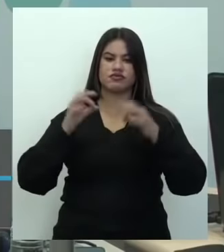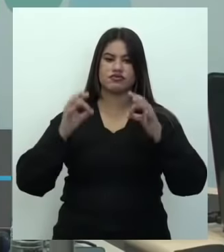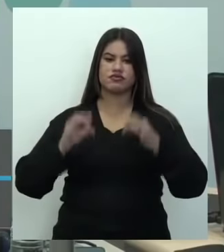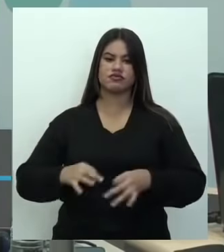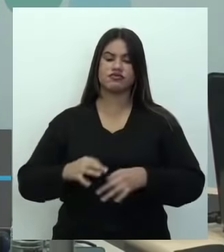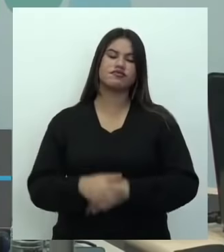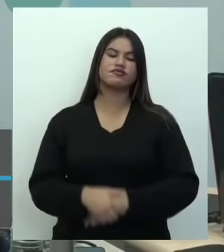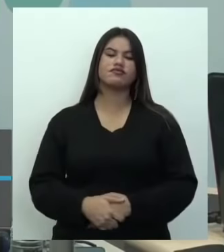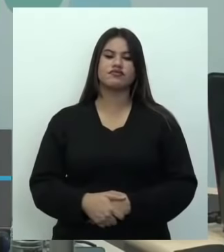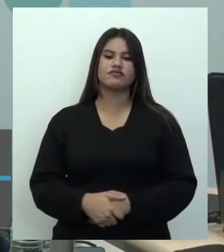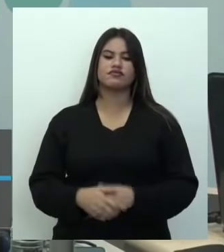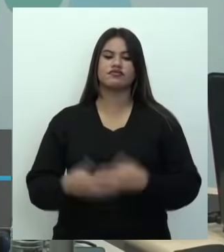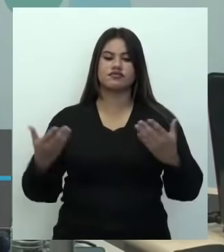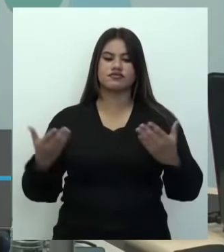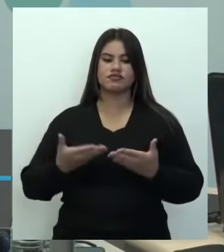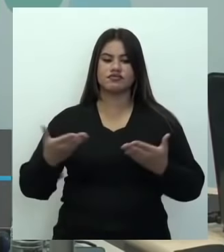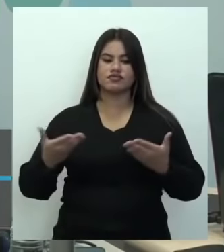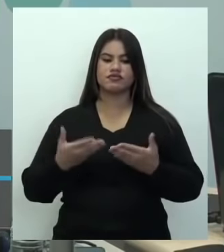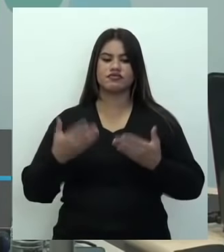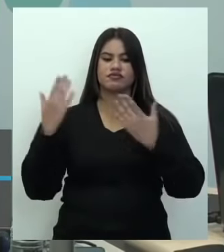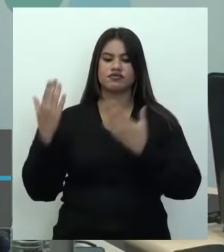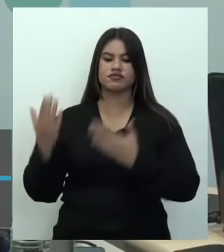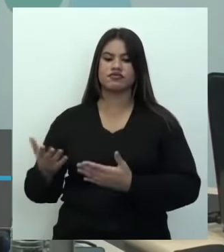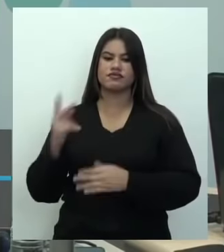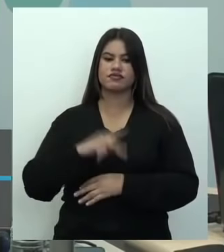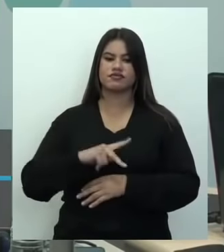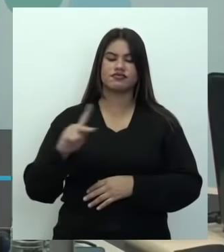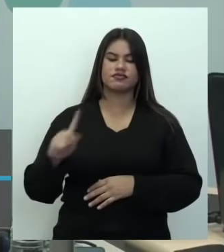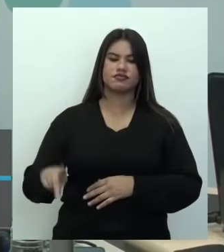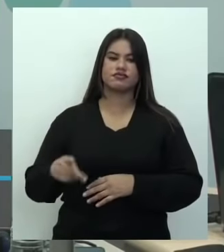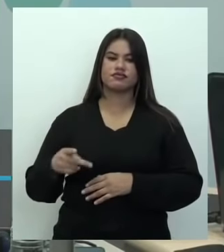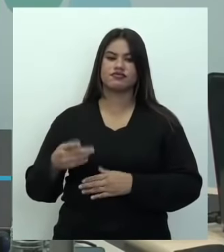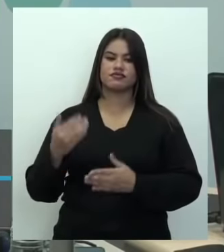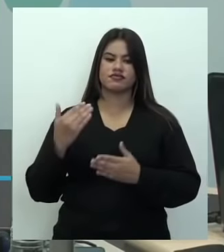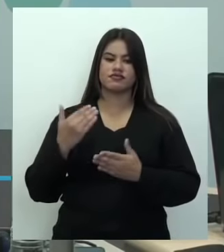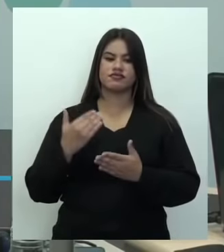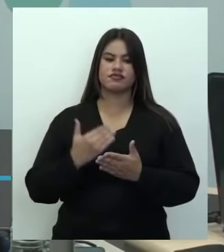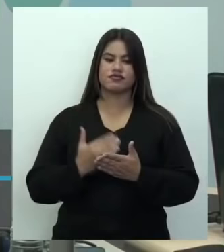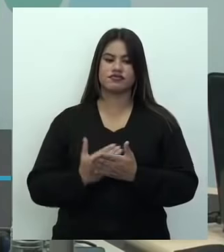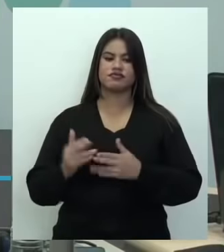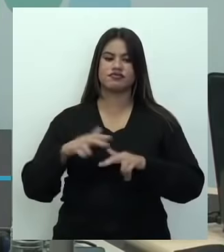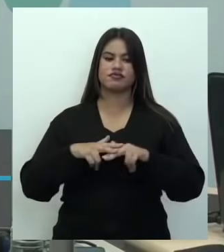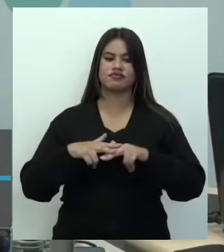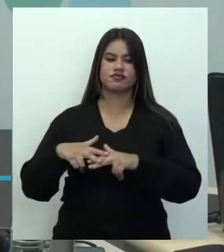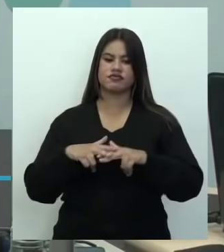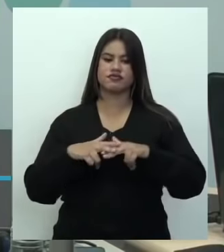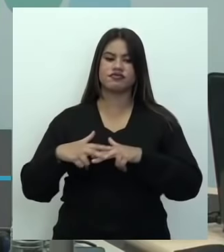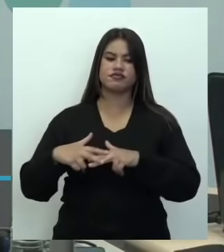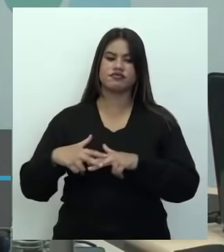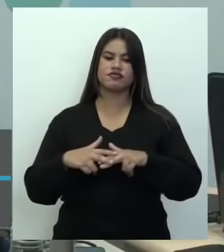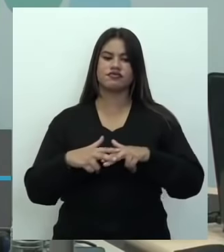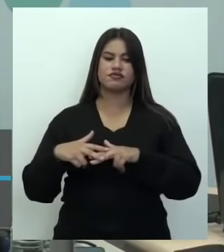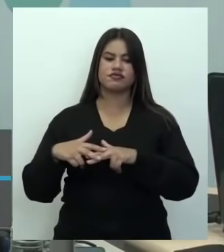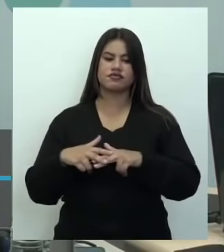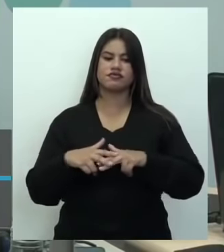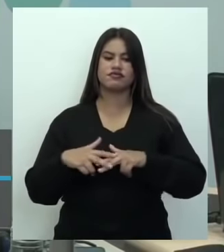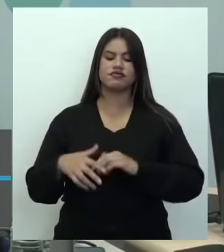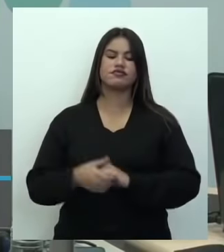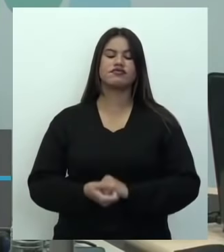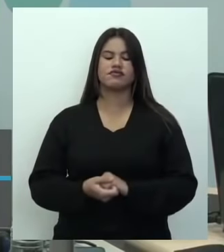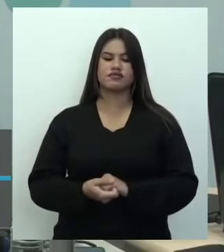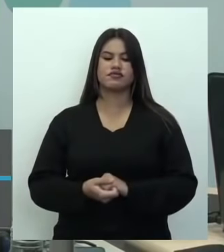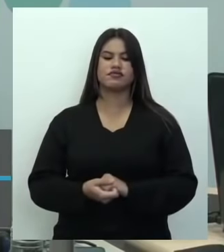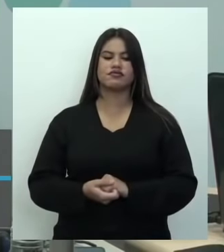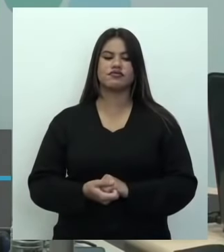Então agora eu vou passar a palavra para a professora Milene, que vai fazer uma retomada de conceitos das aulas até então, né,